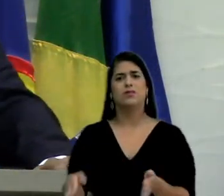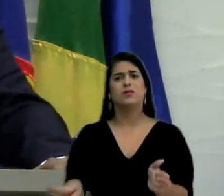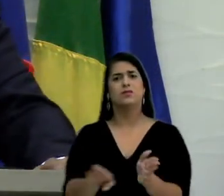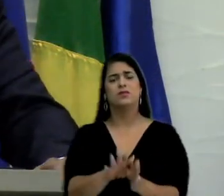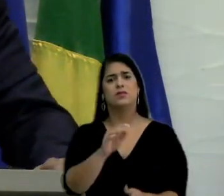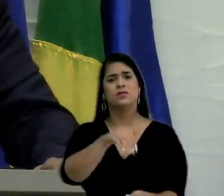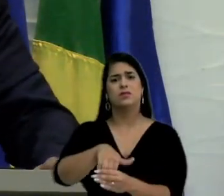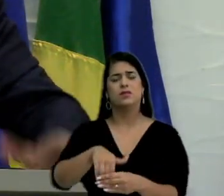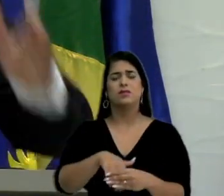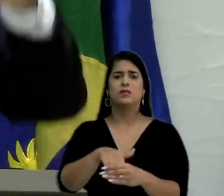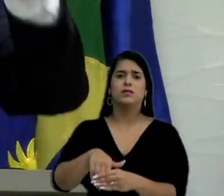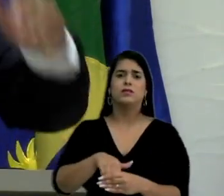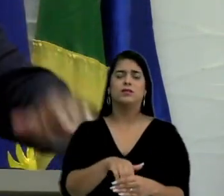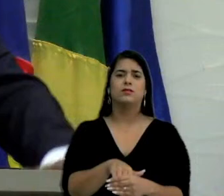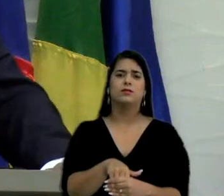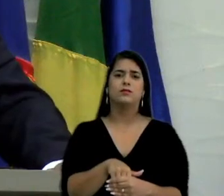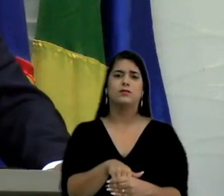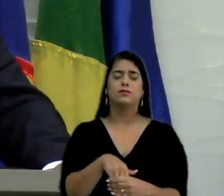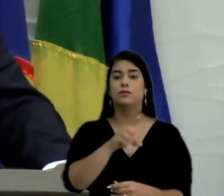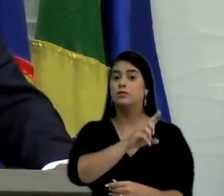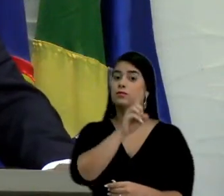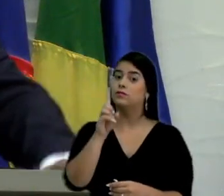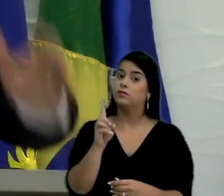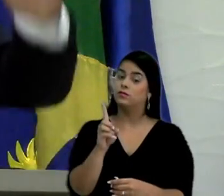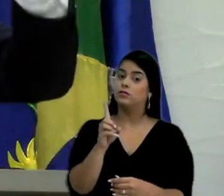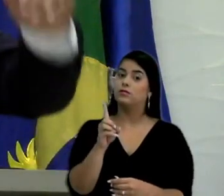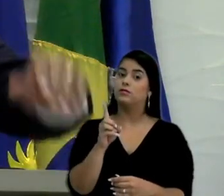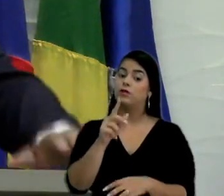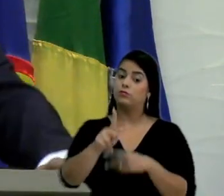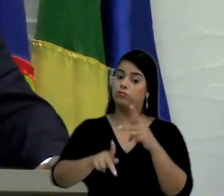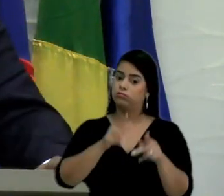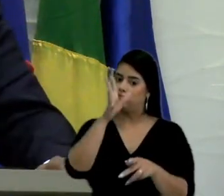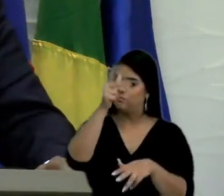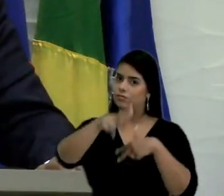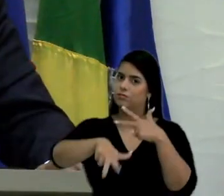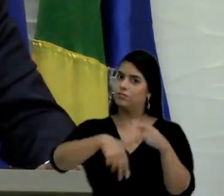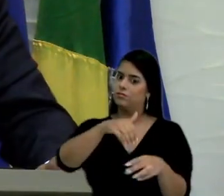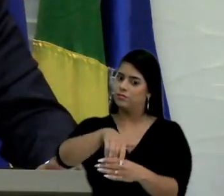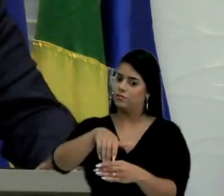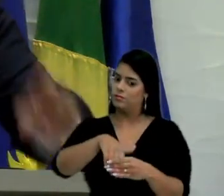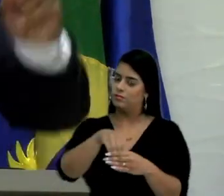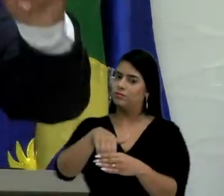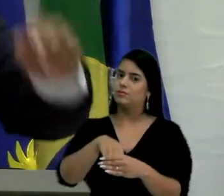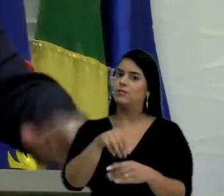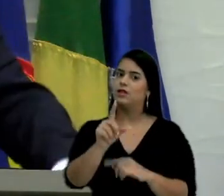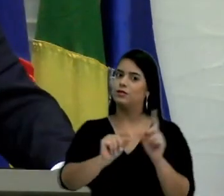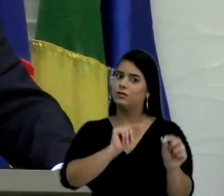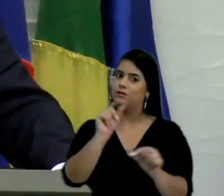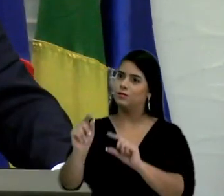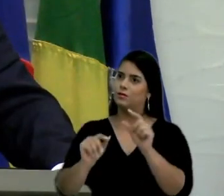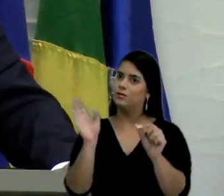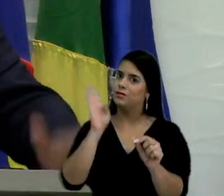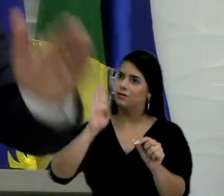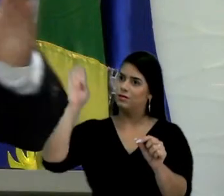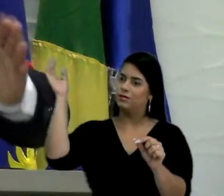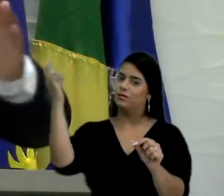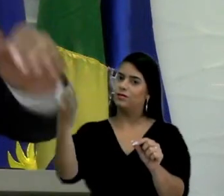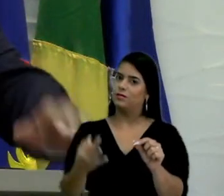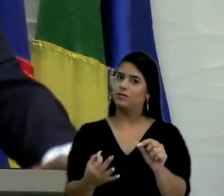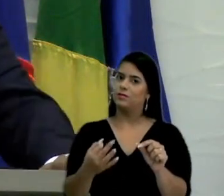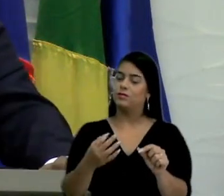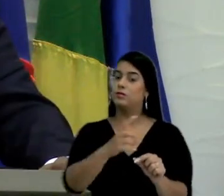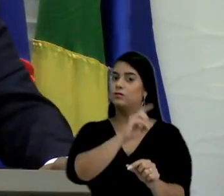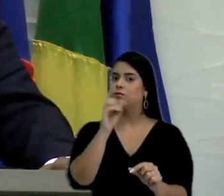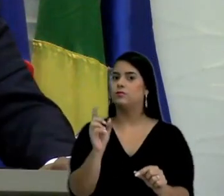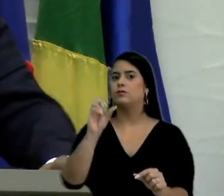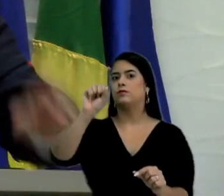eleições Tá chegando o dia de do do povo de São Beto votar E Digo direto até o dia